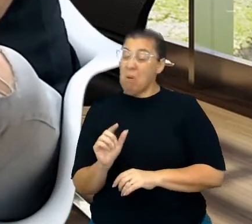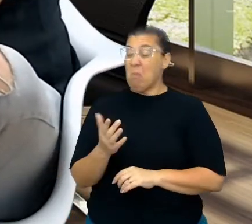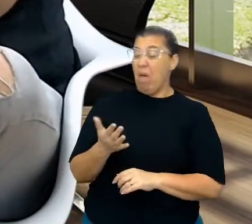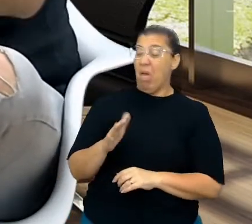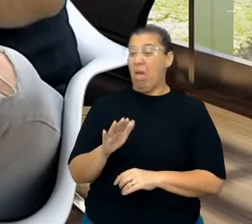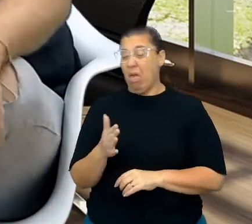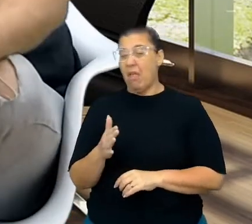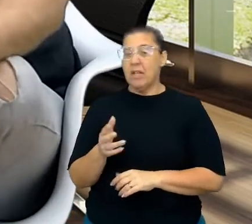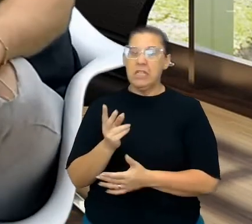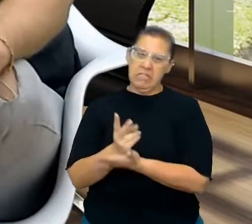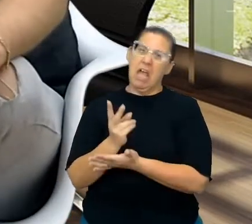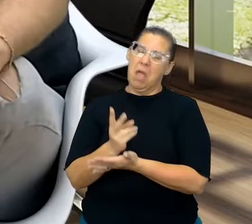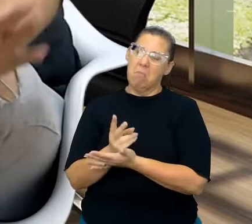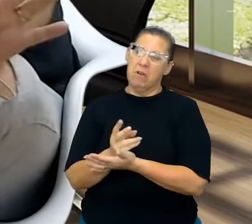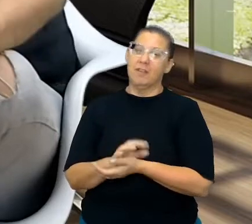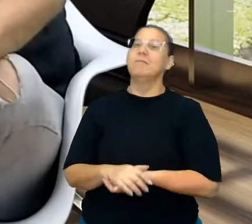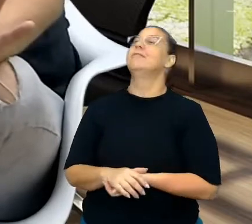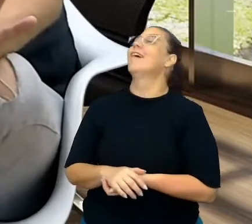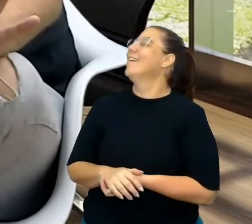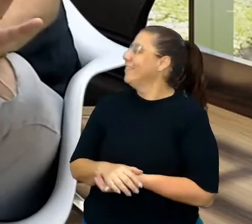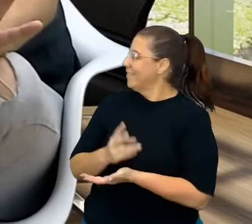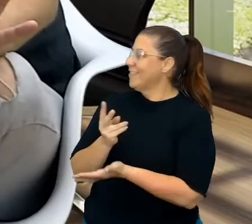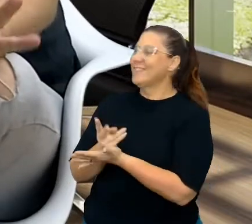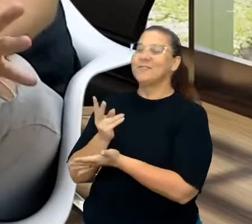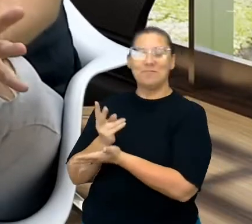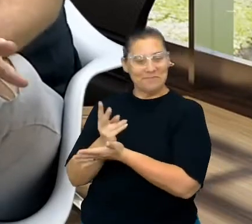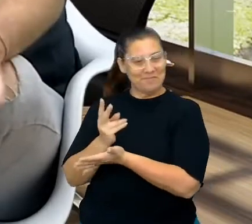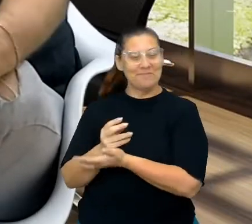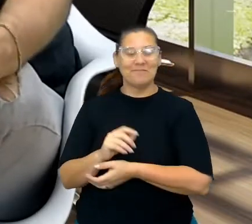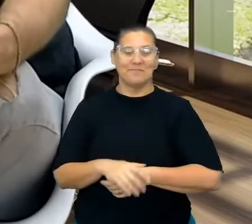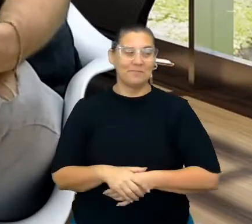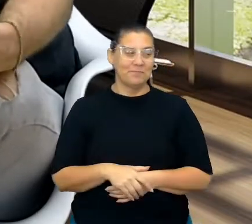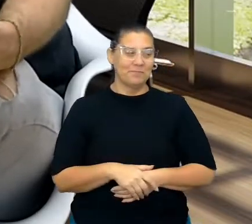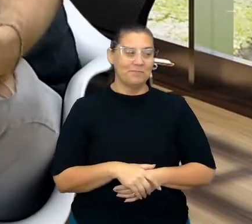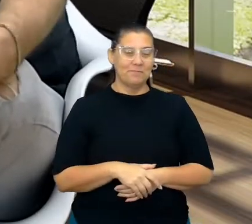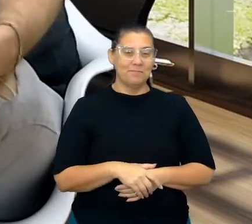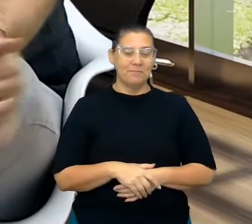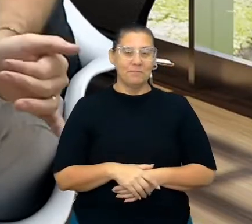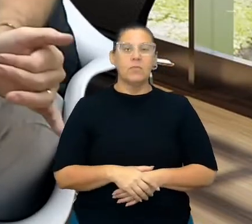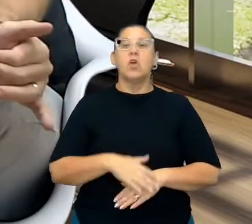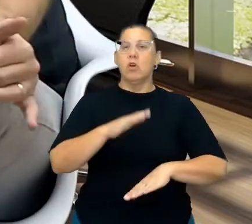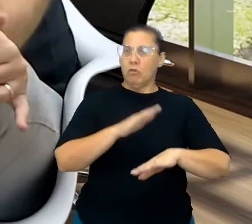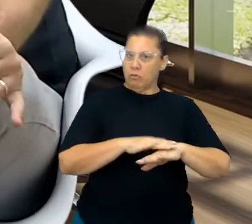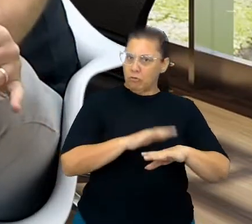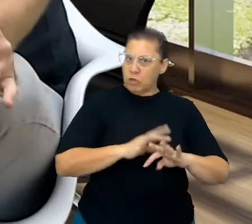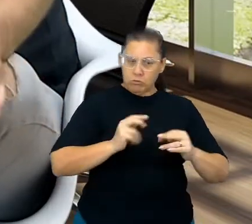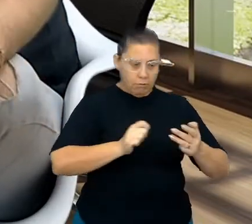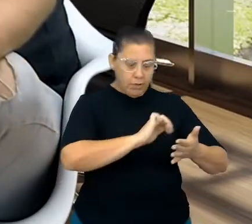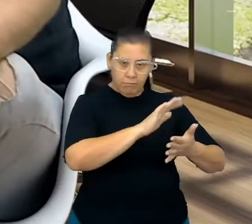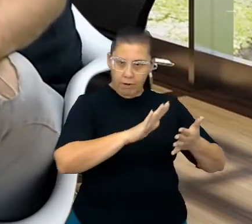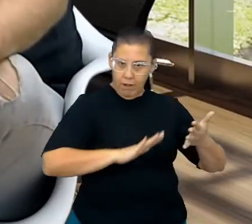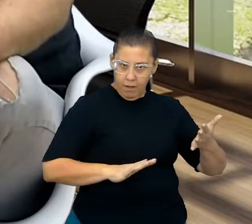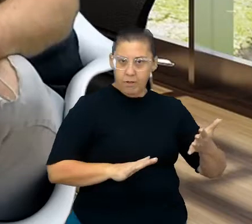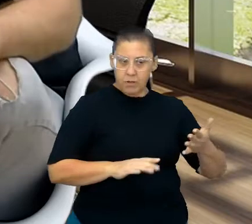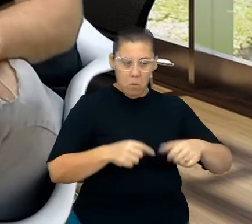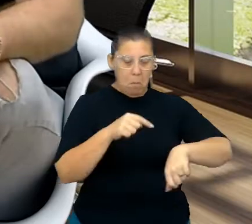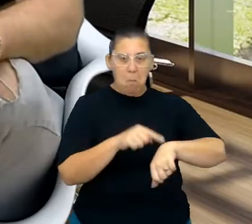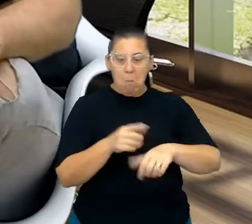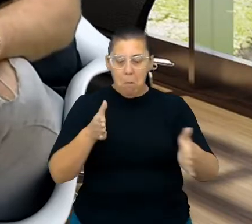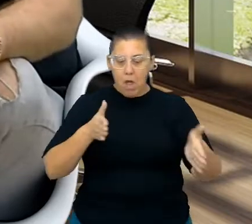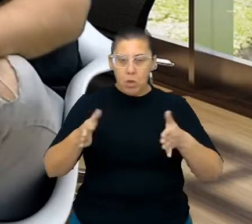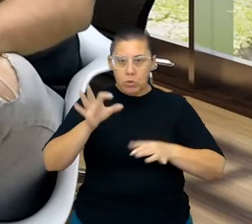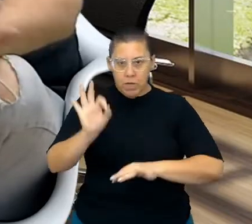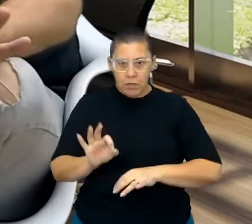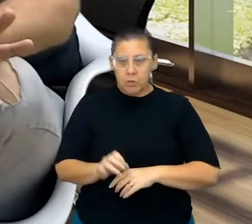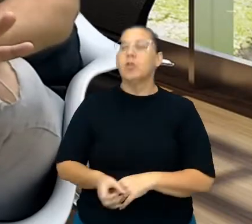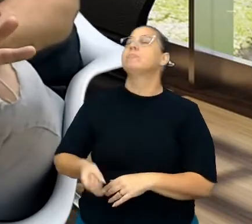quase sempre? Quase sempre. Olha, quase sempre, tá vendo que legal? Realizei todas as tarefas solicitadas no prazo?